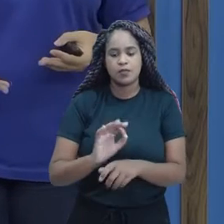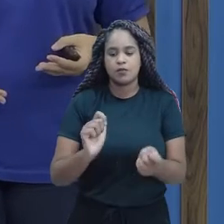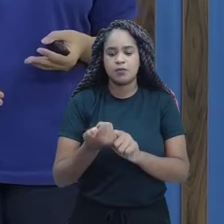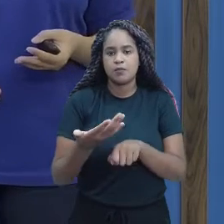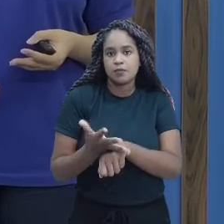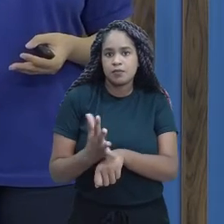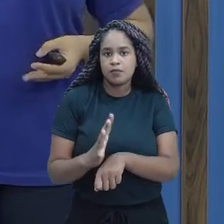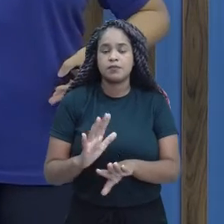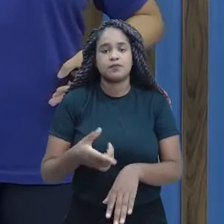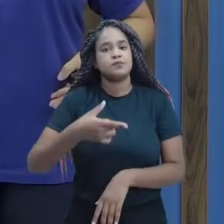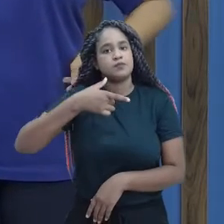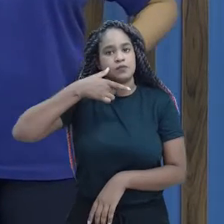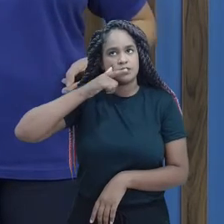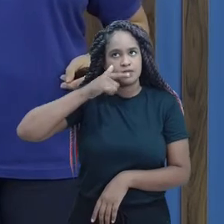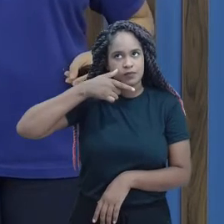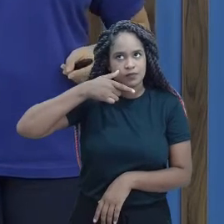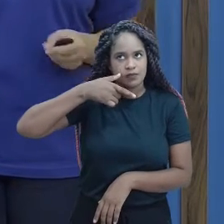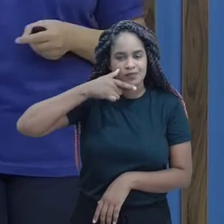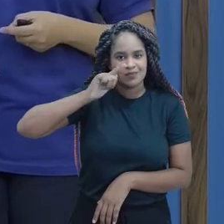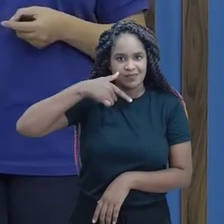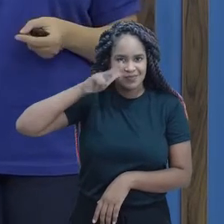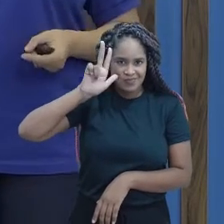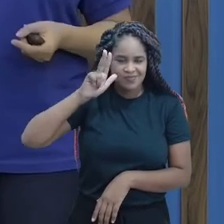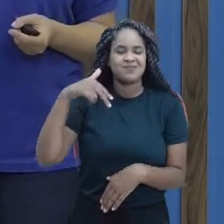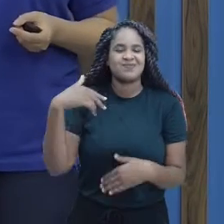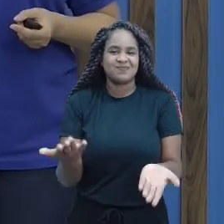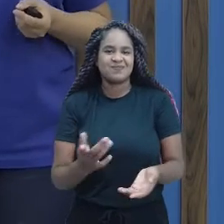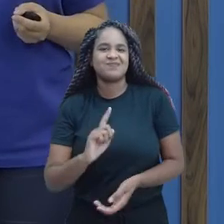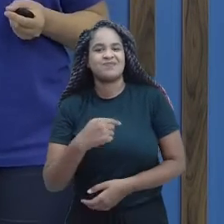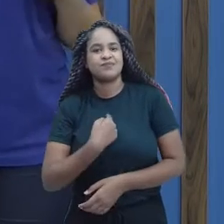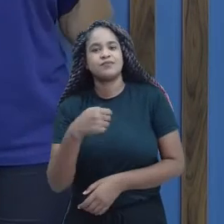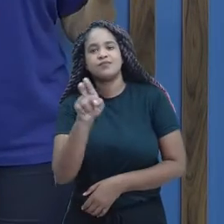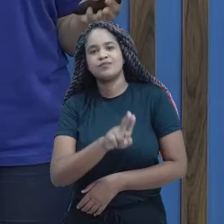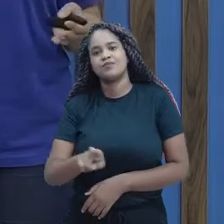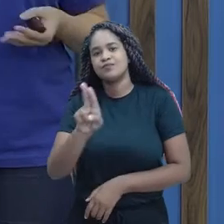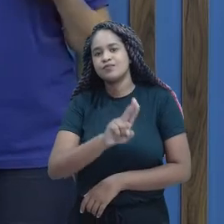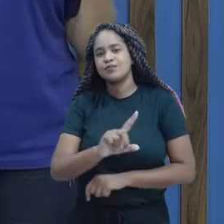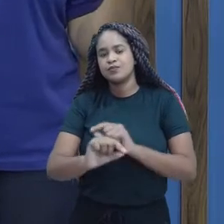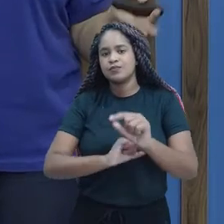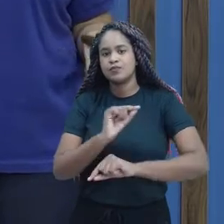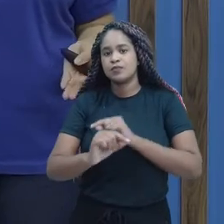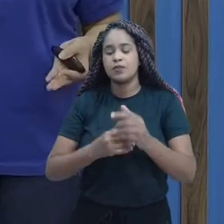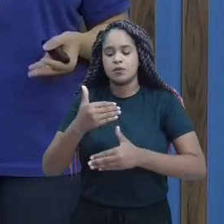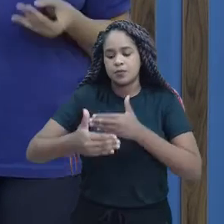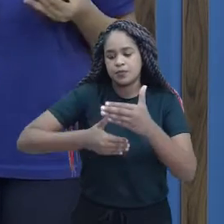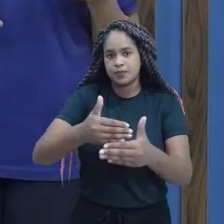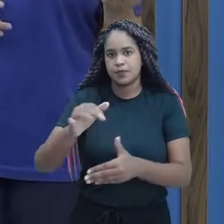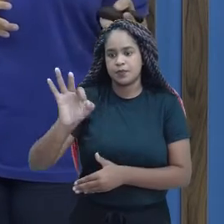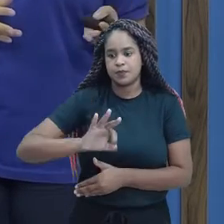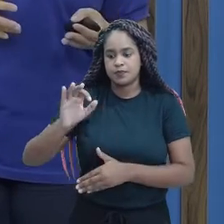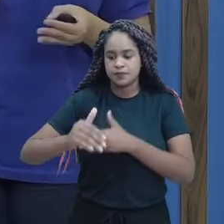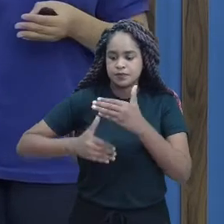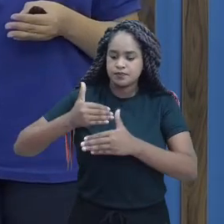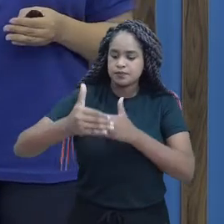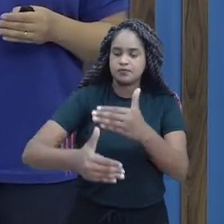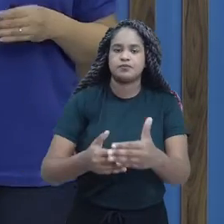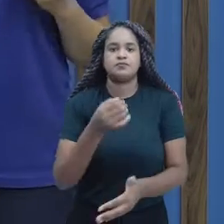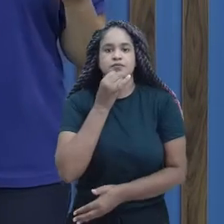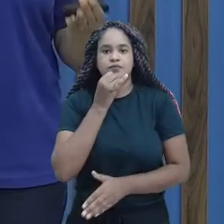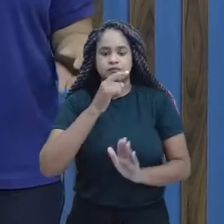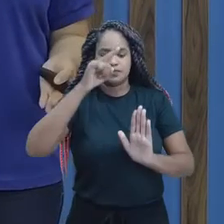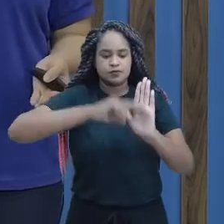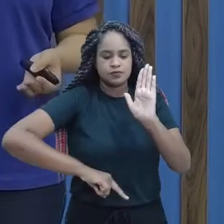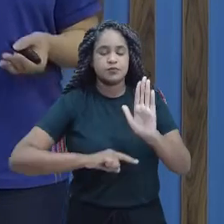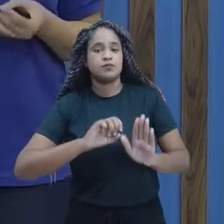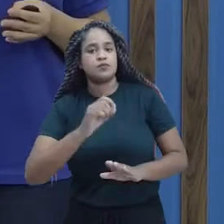aí antes de ontem, perdão, a gente utilizou essa ideia de sucessividade, né? Quando a gente tem descontos